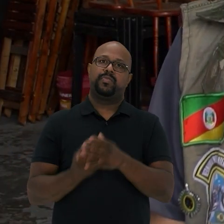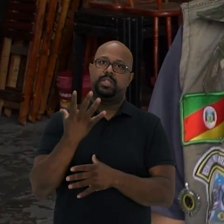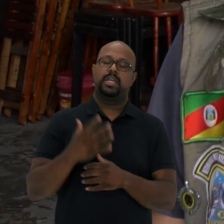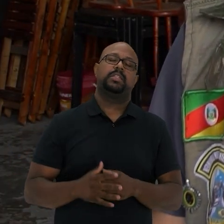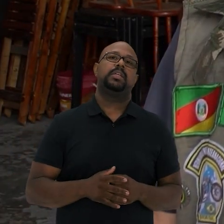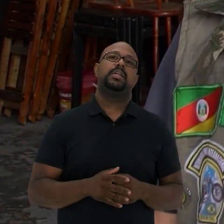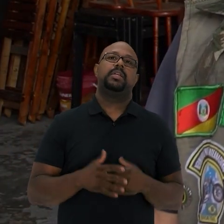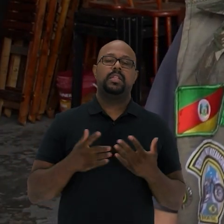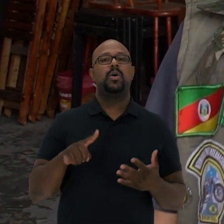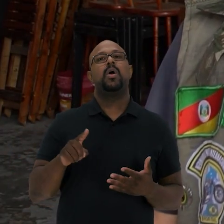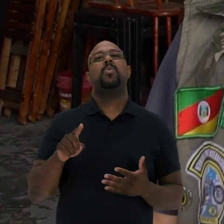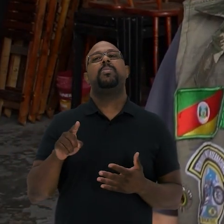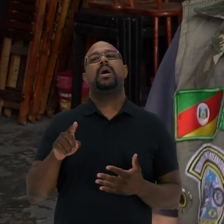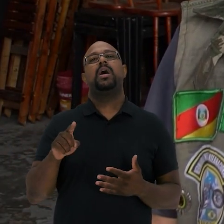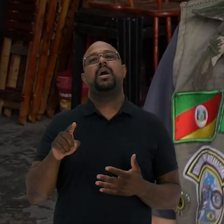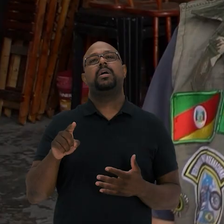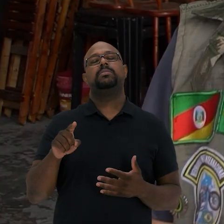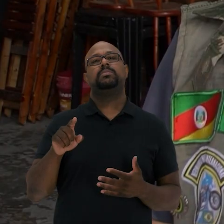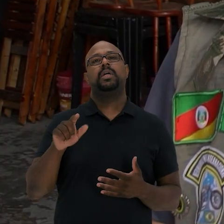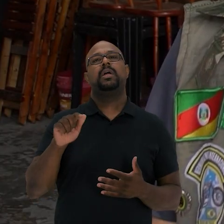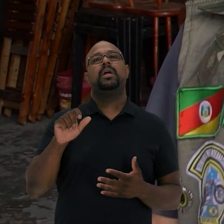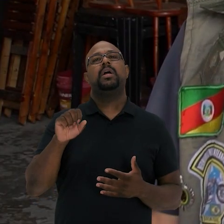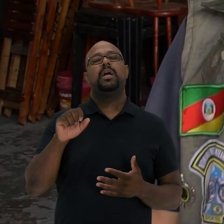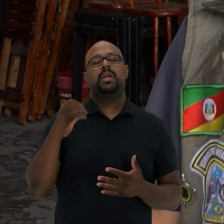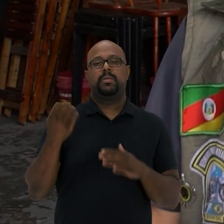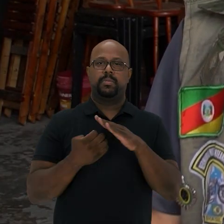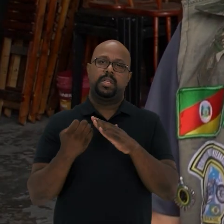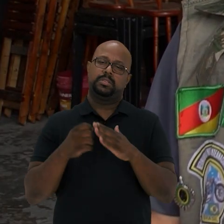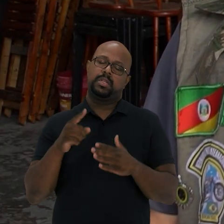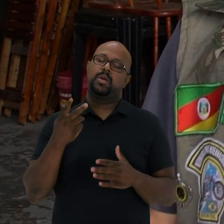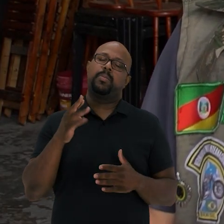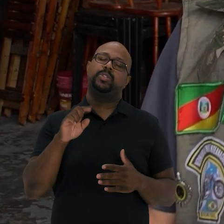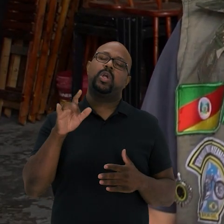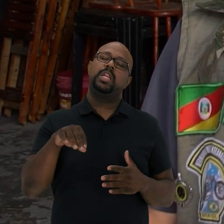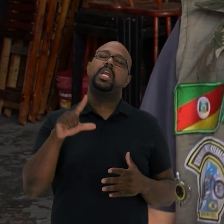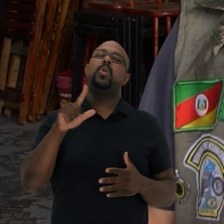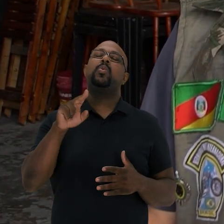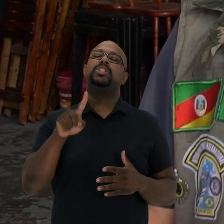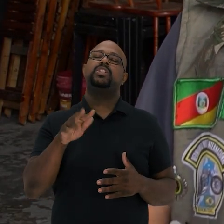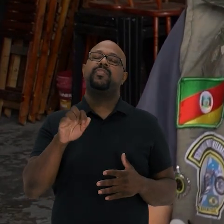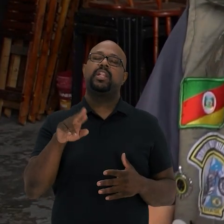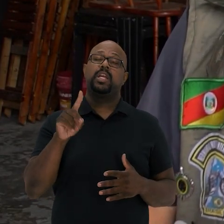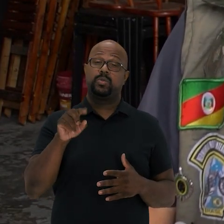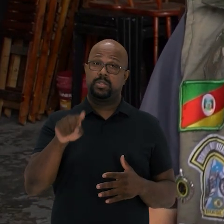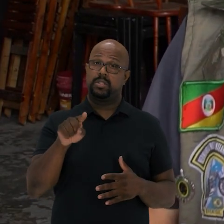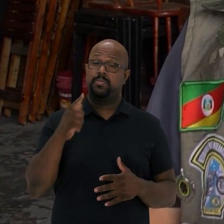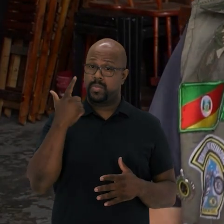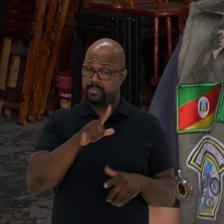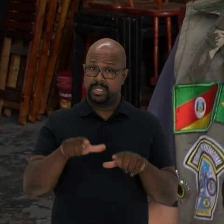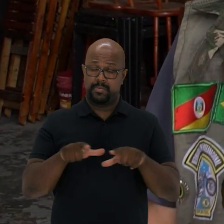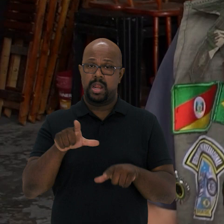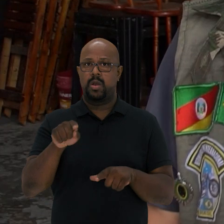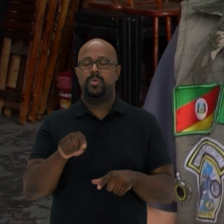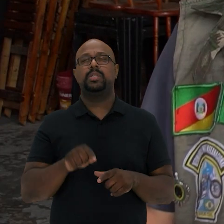fundada. Então era uma sociedade, Adrion Burghausen, Emélio Bresolin e Luiz Fernando. Inclusive, para poder